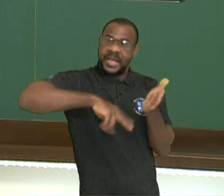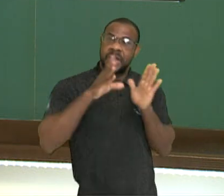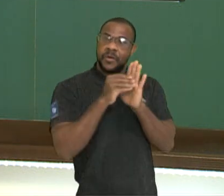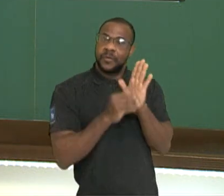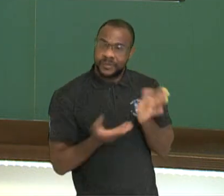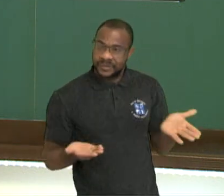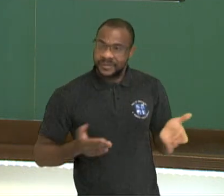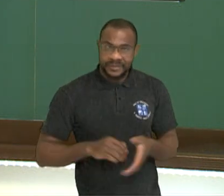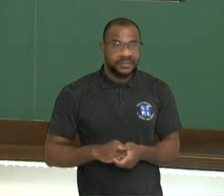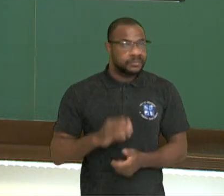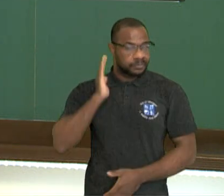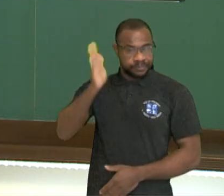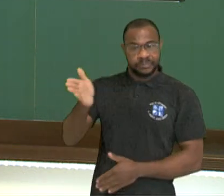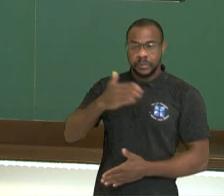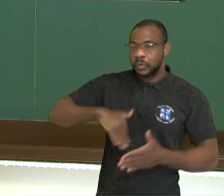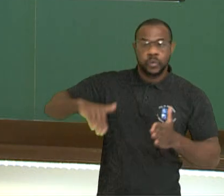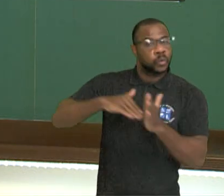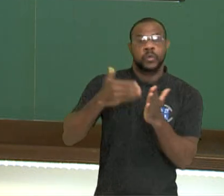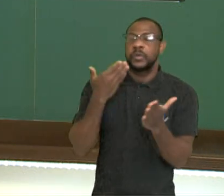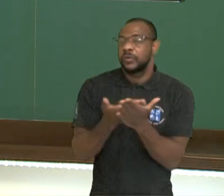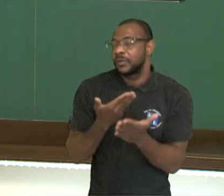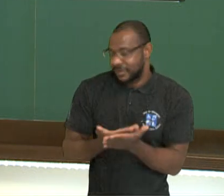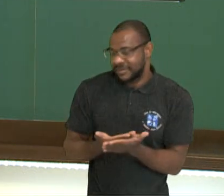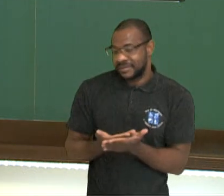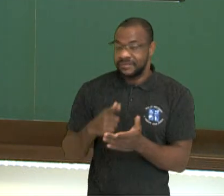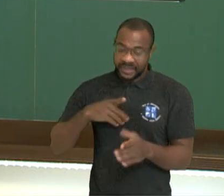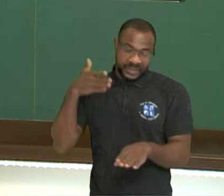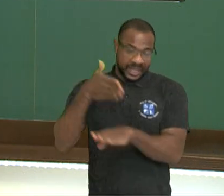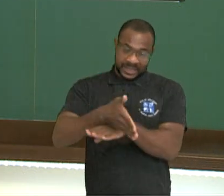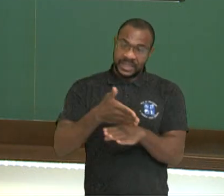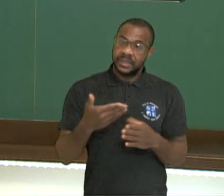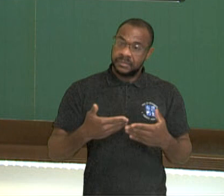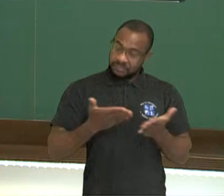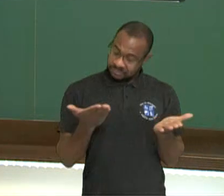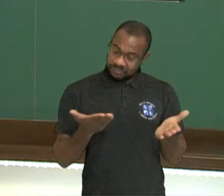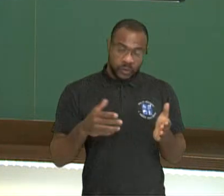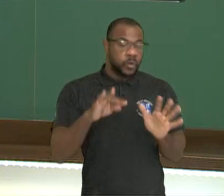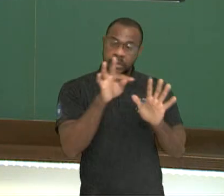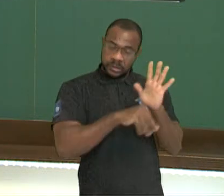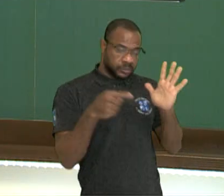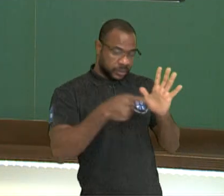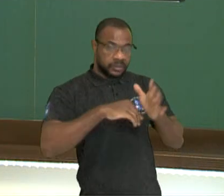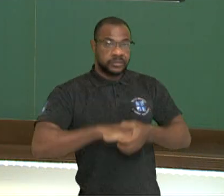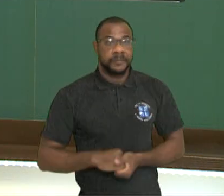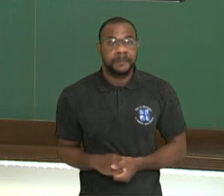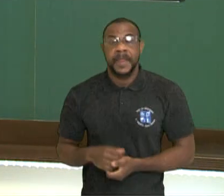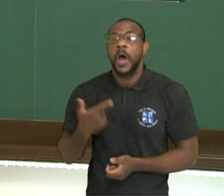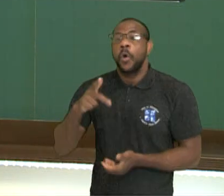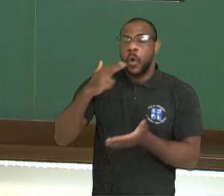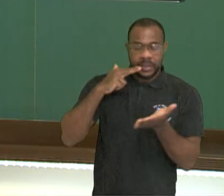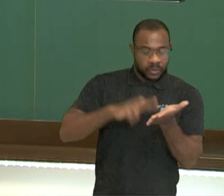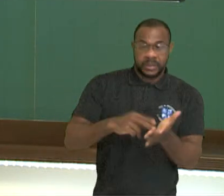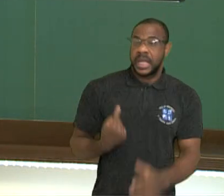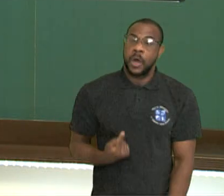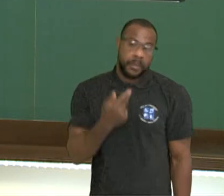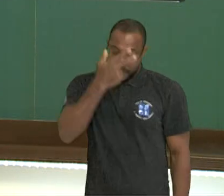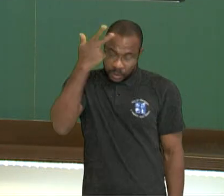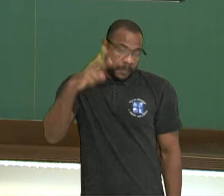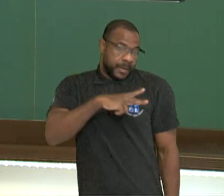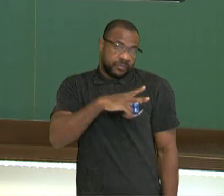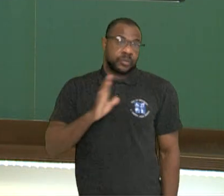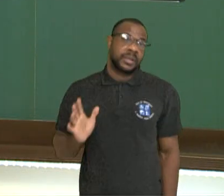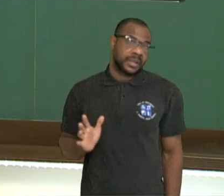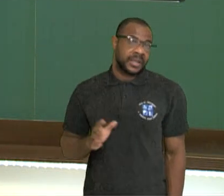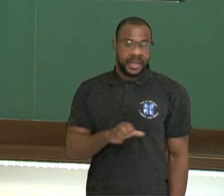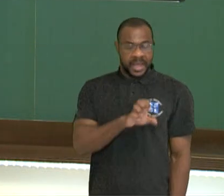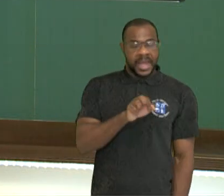É direcionado para todos os estudantes que terão acesso ao texto. Já da outra carta é uma pessoa em particular,